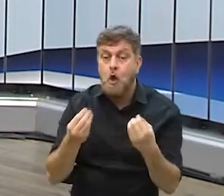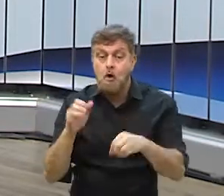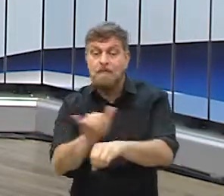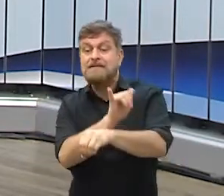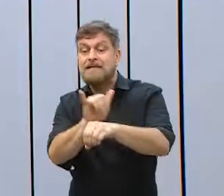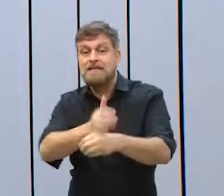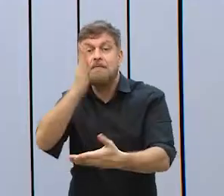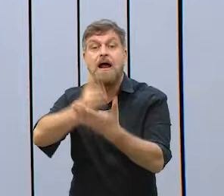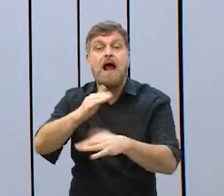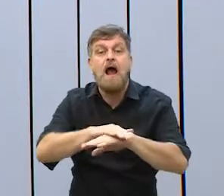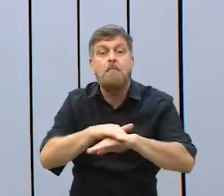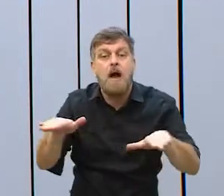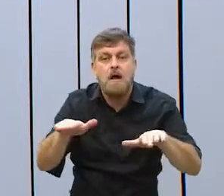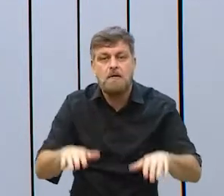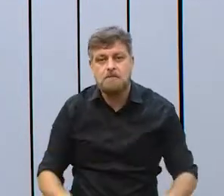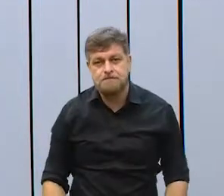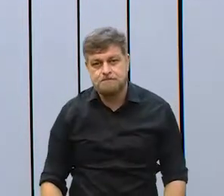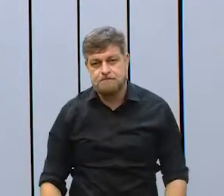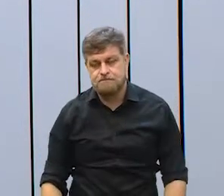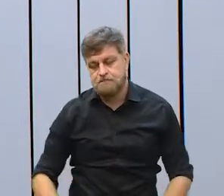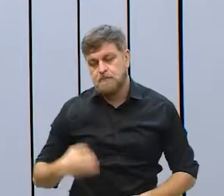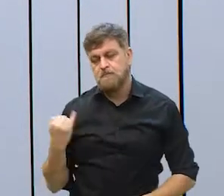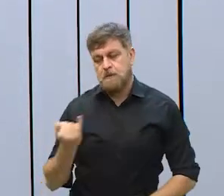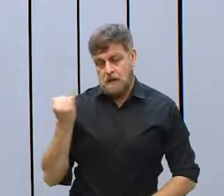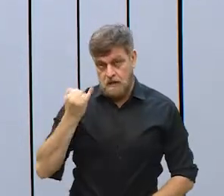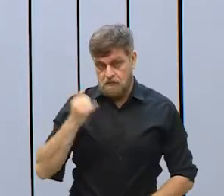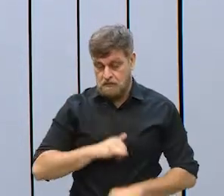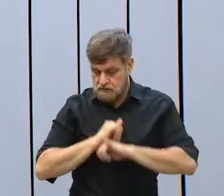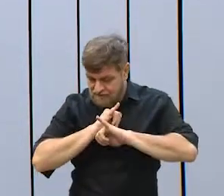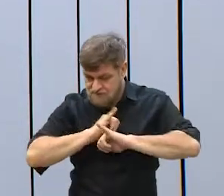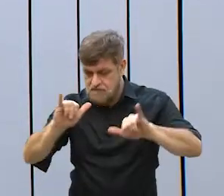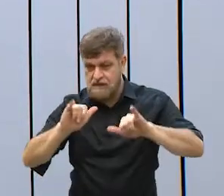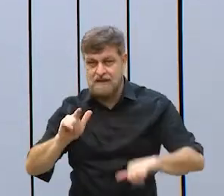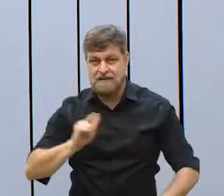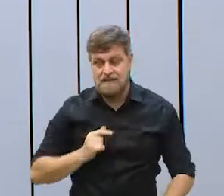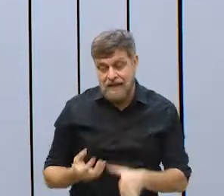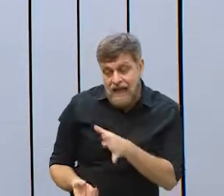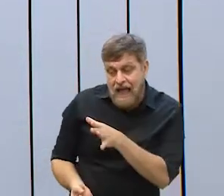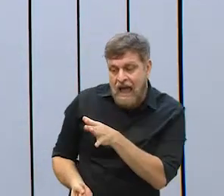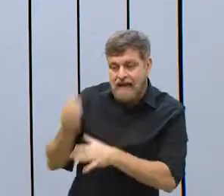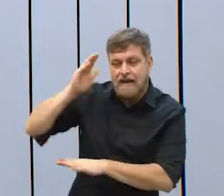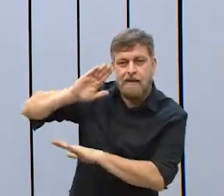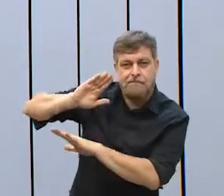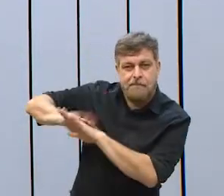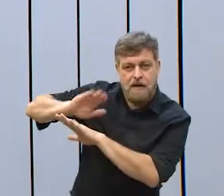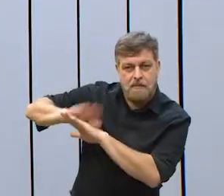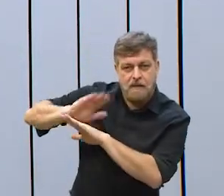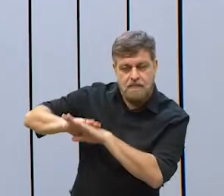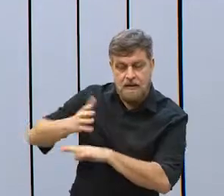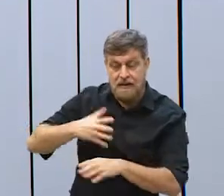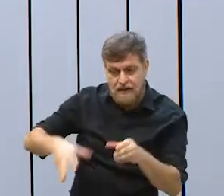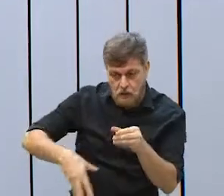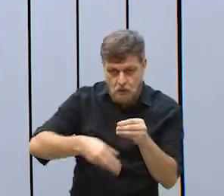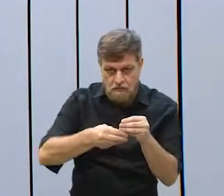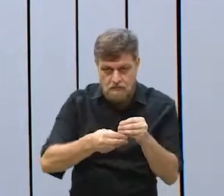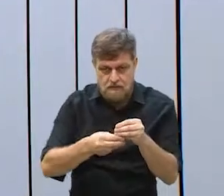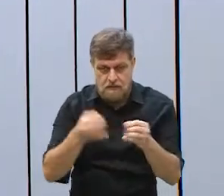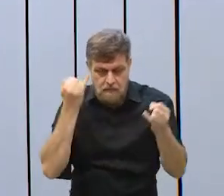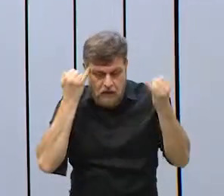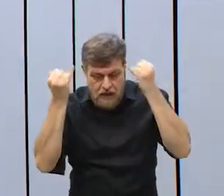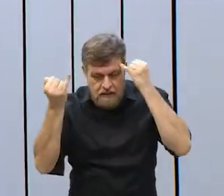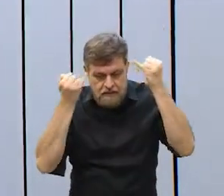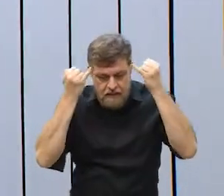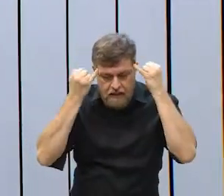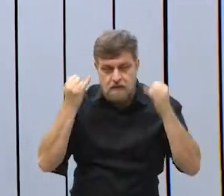saída? É muito importante dizer que, além de criar, né, só para complementar as ideias